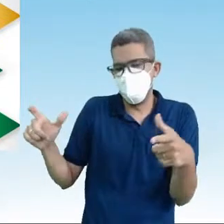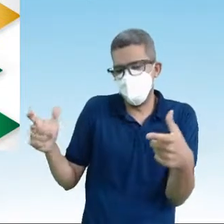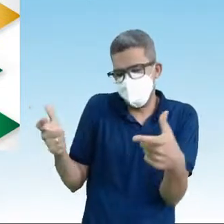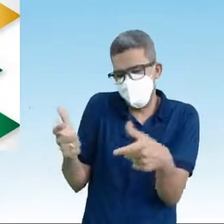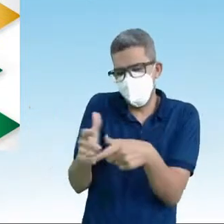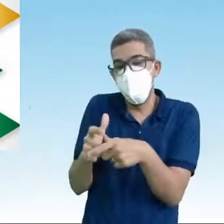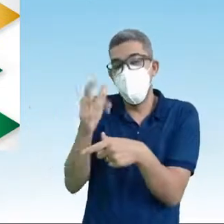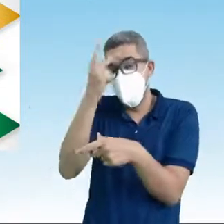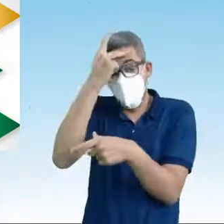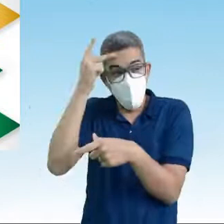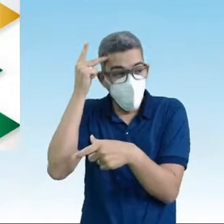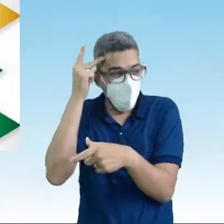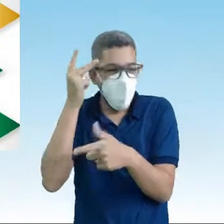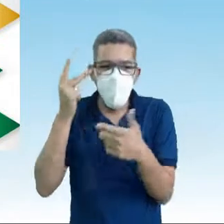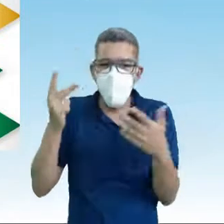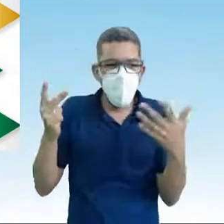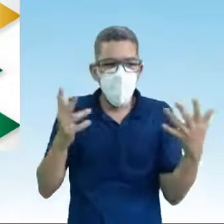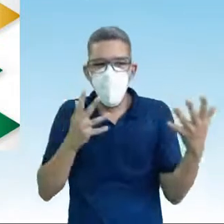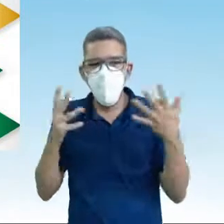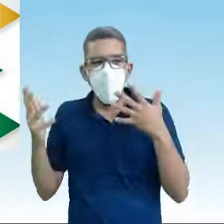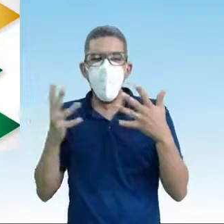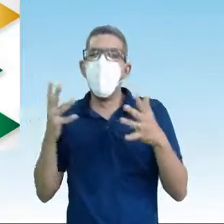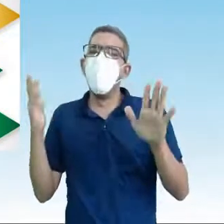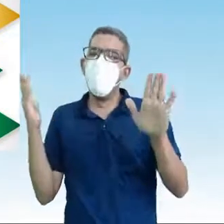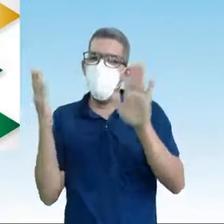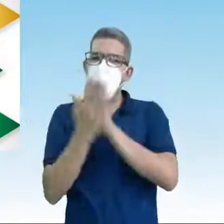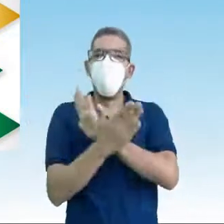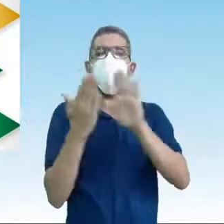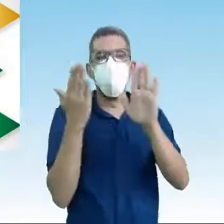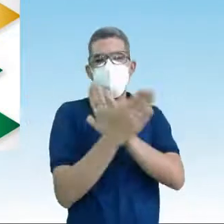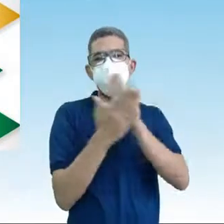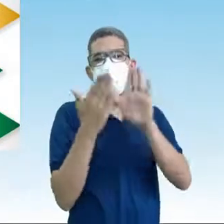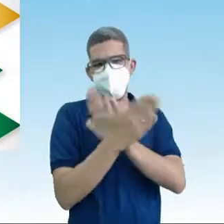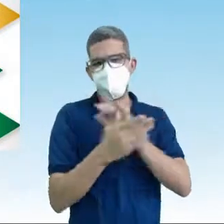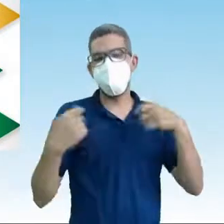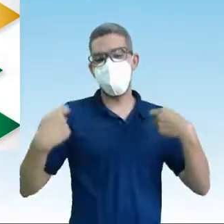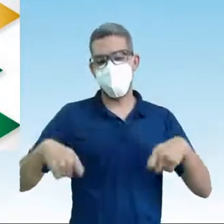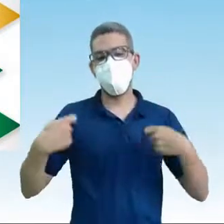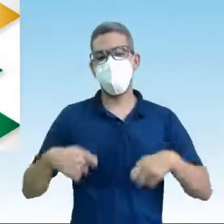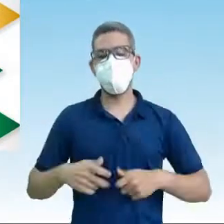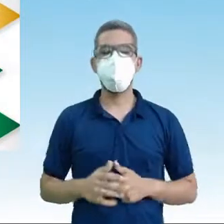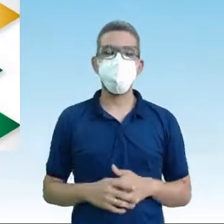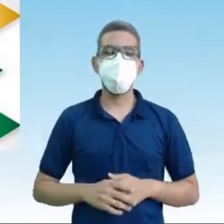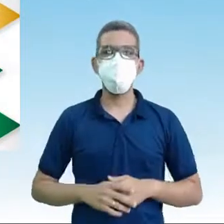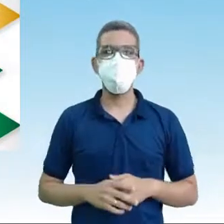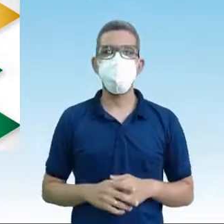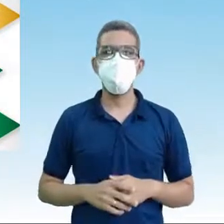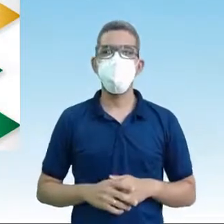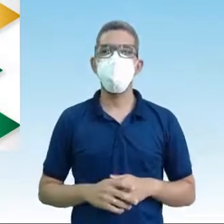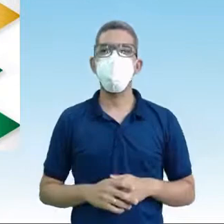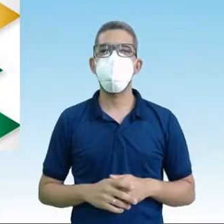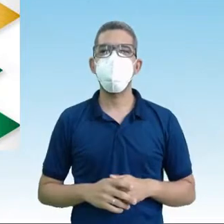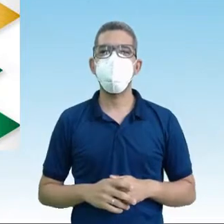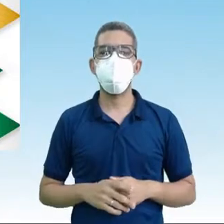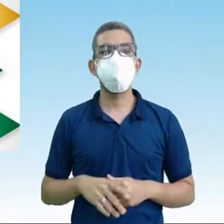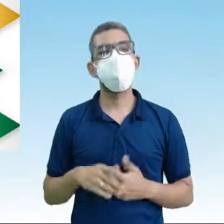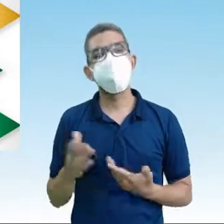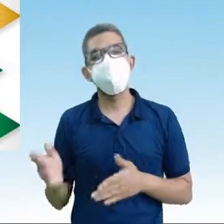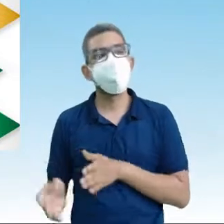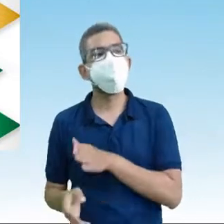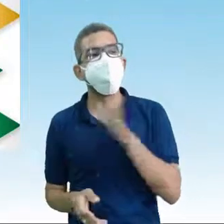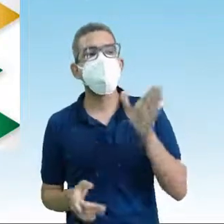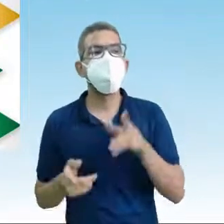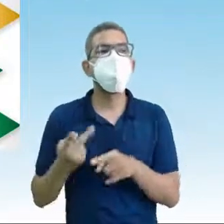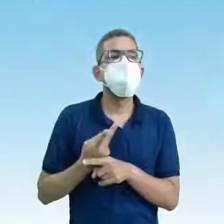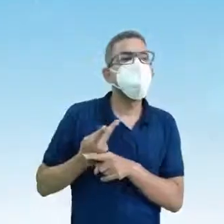as pessoas elas são obrigadas a deixar suas casas para se deslocar à procura de